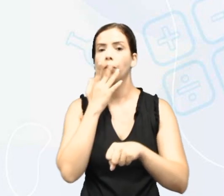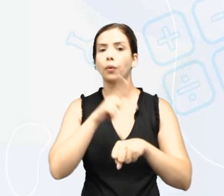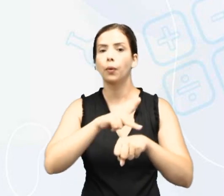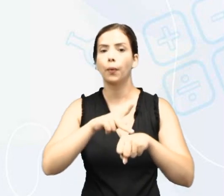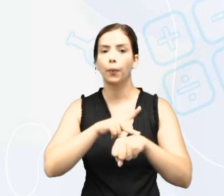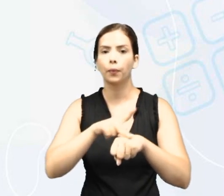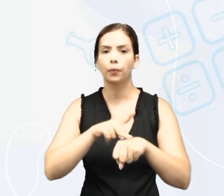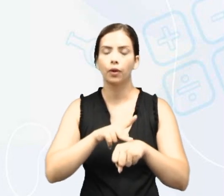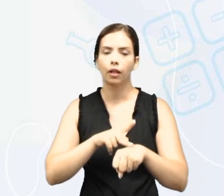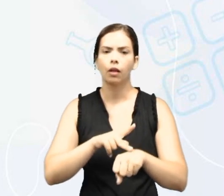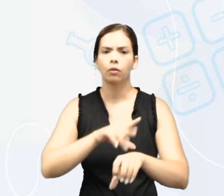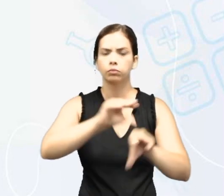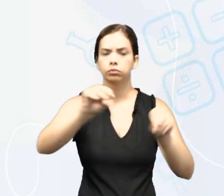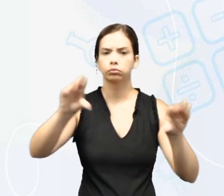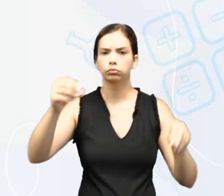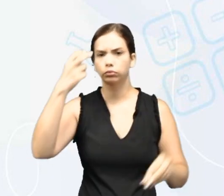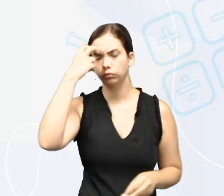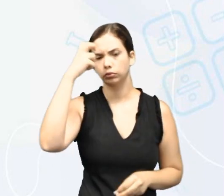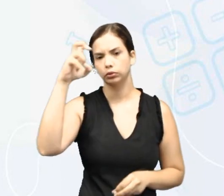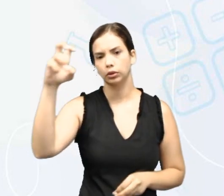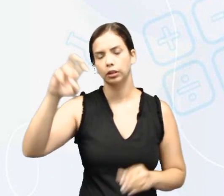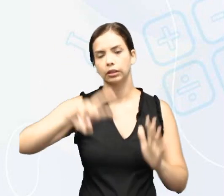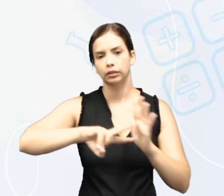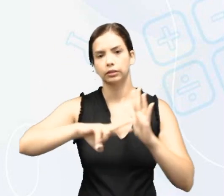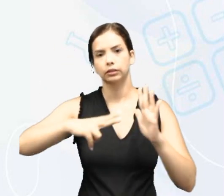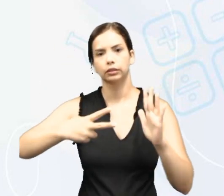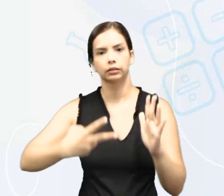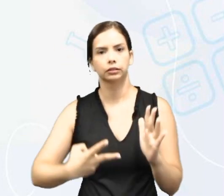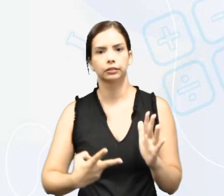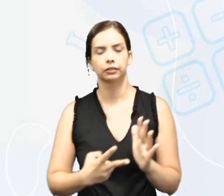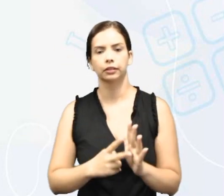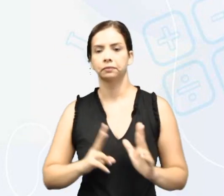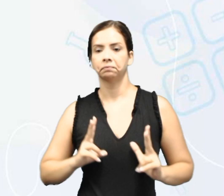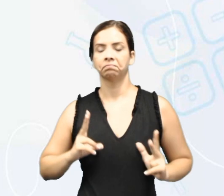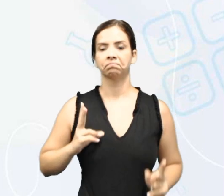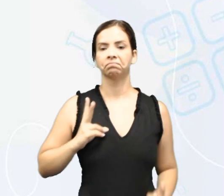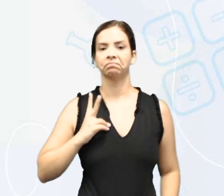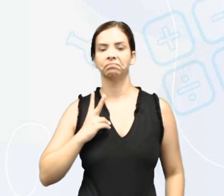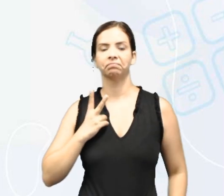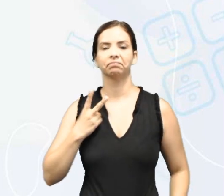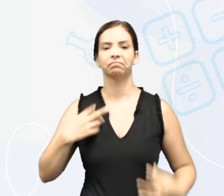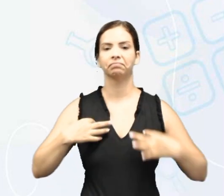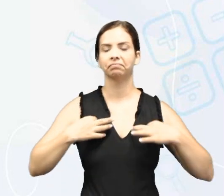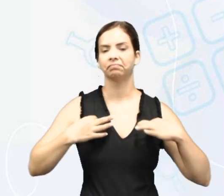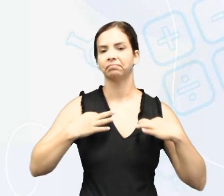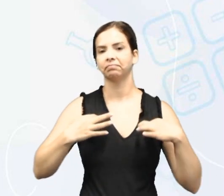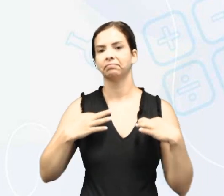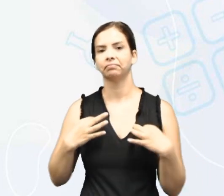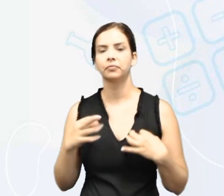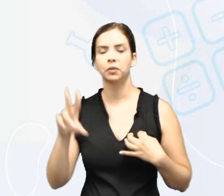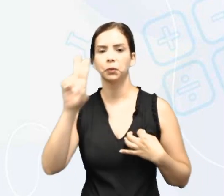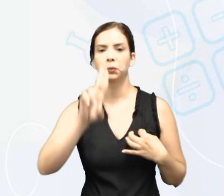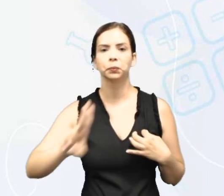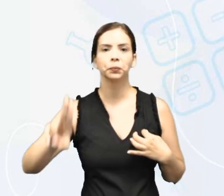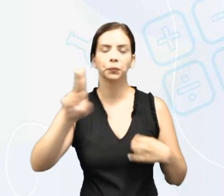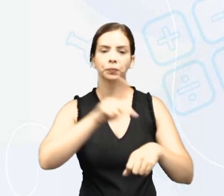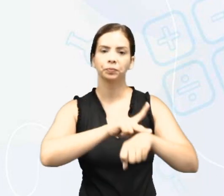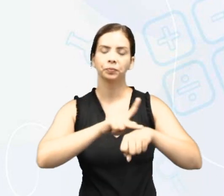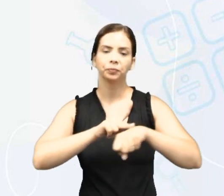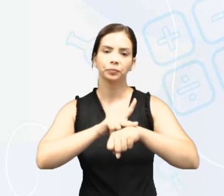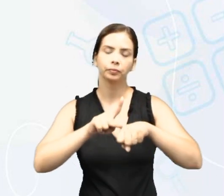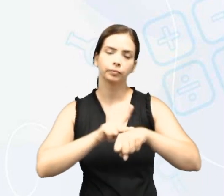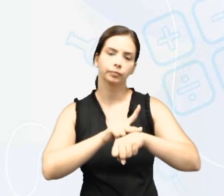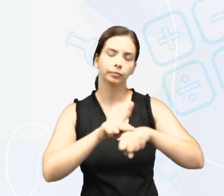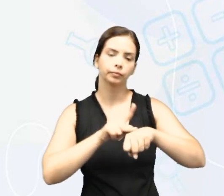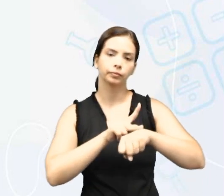O preto em muitas culturas, o preto significa sofisticação, né, elegância. Então muitas pessoas usam preto